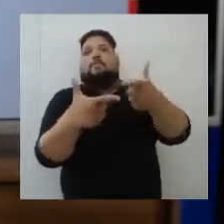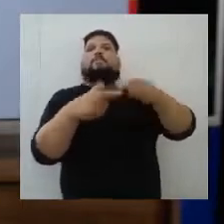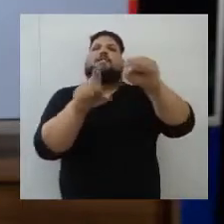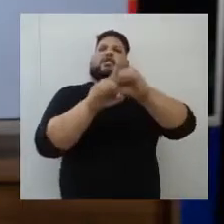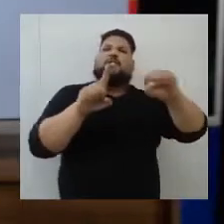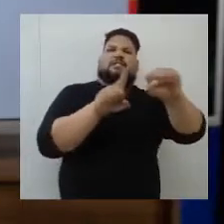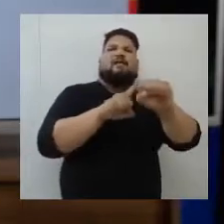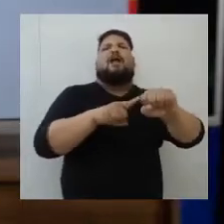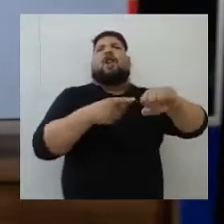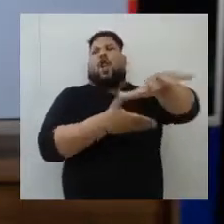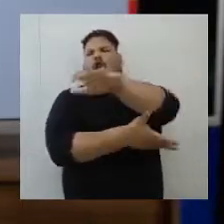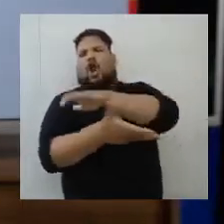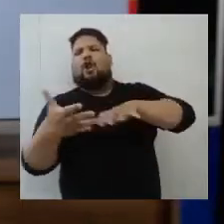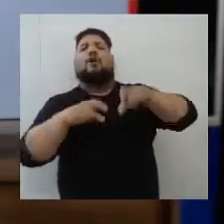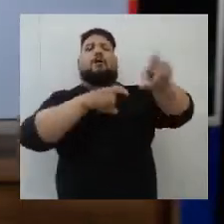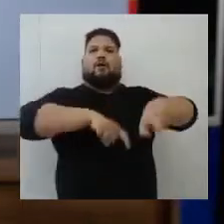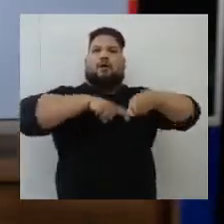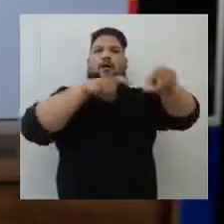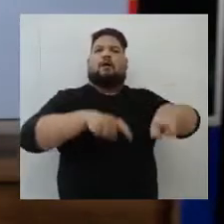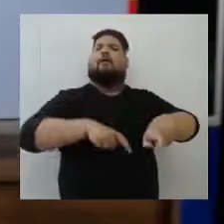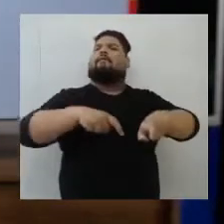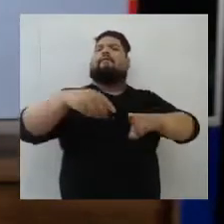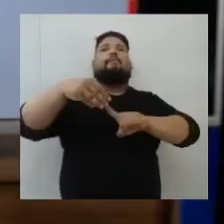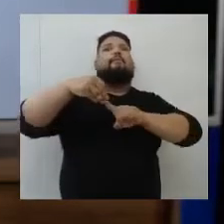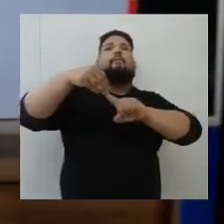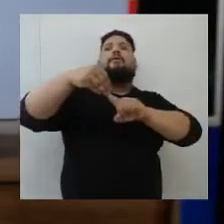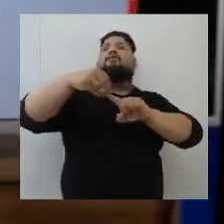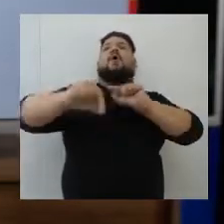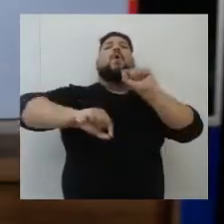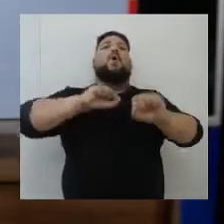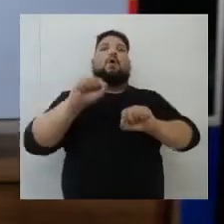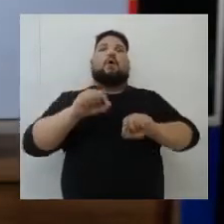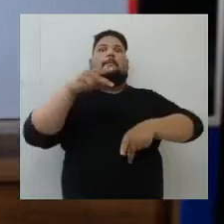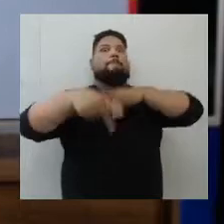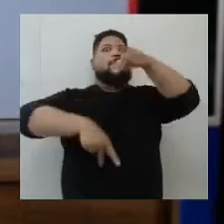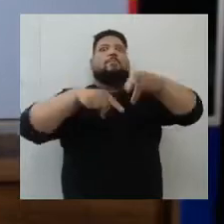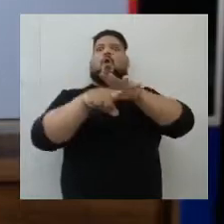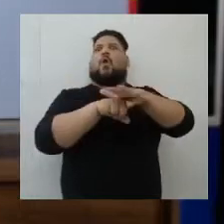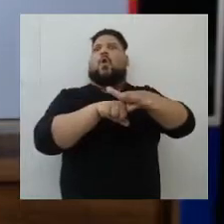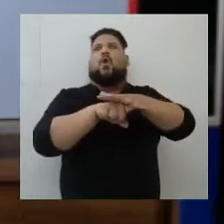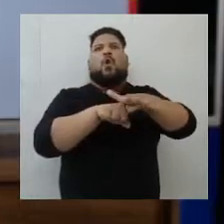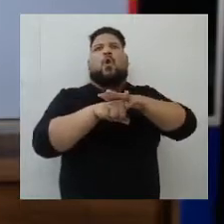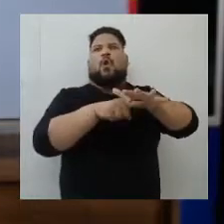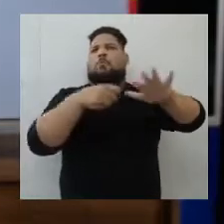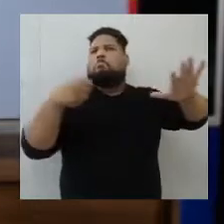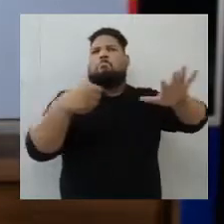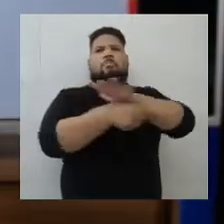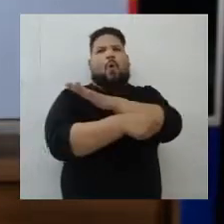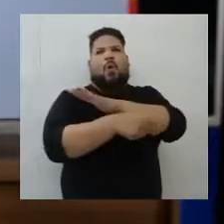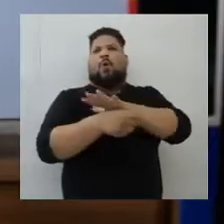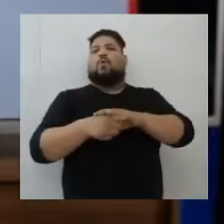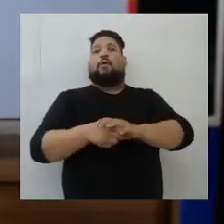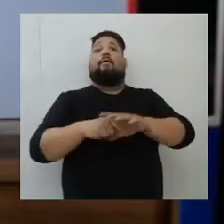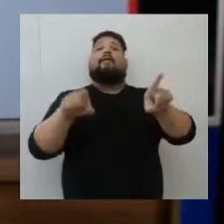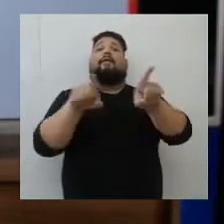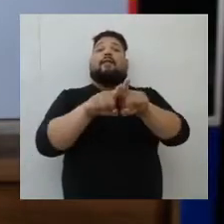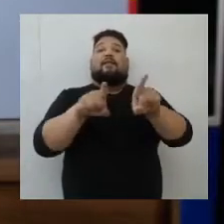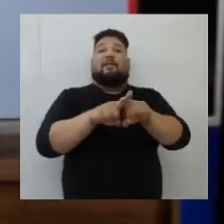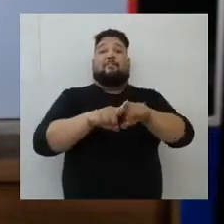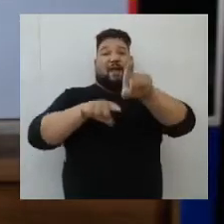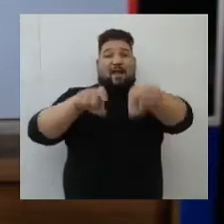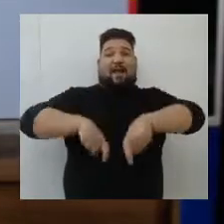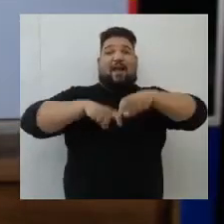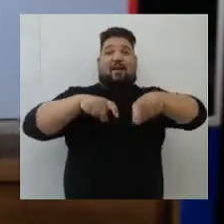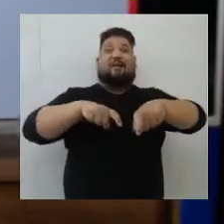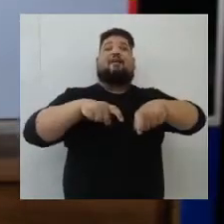sociais e rebeliões camponesas são causadas principalmente pela superpopulação, a quebra na safra